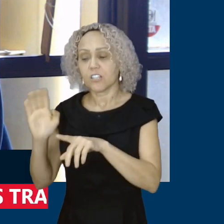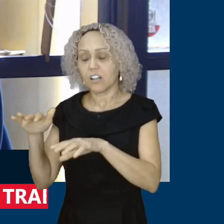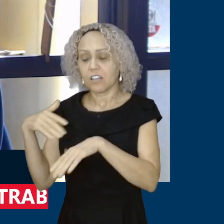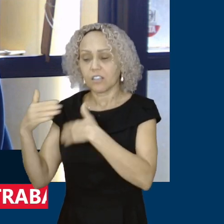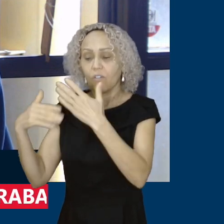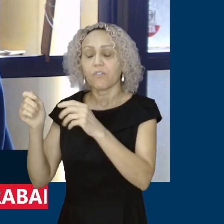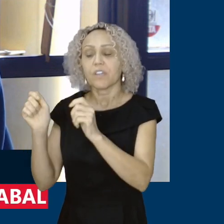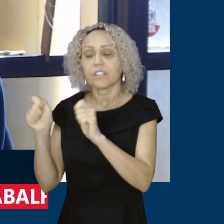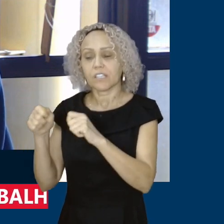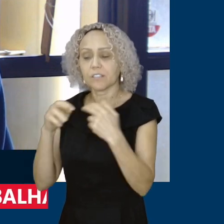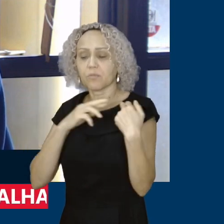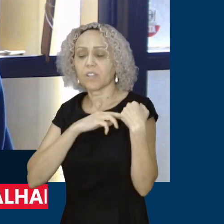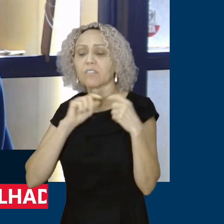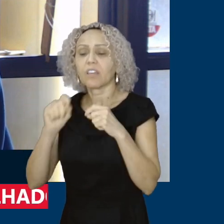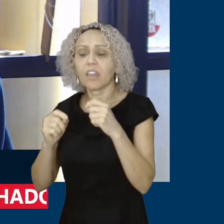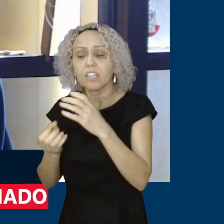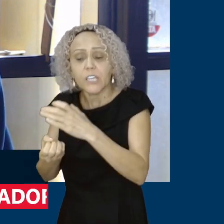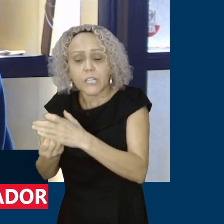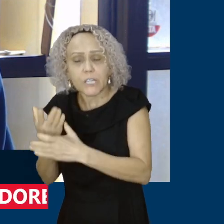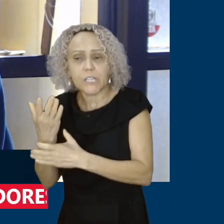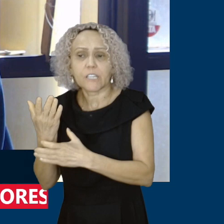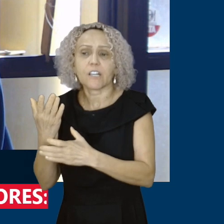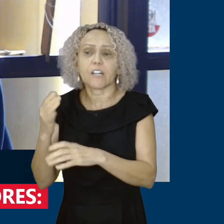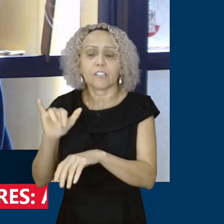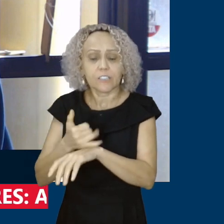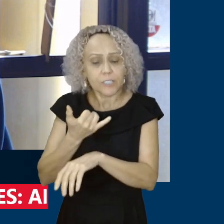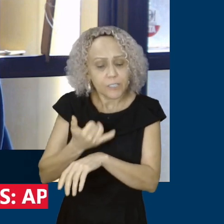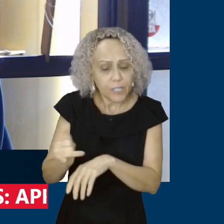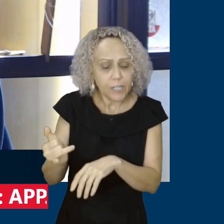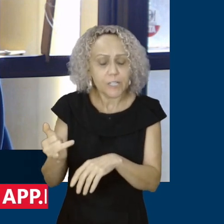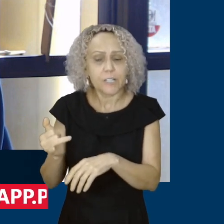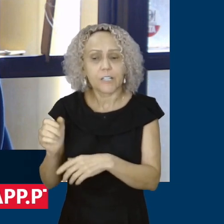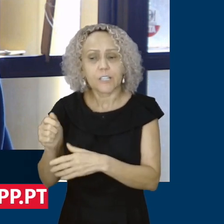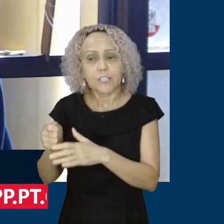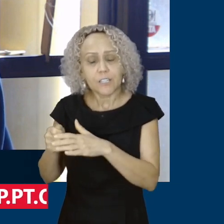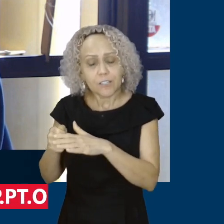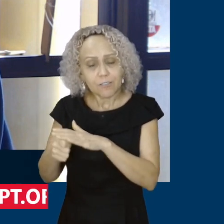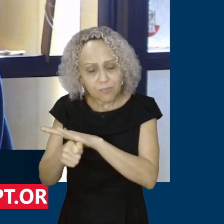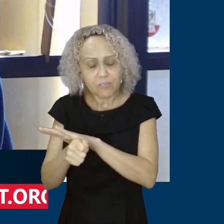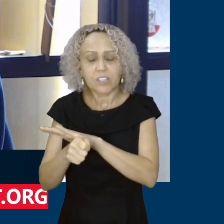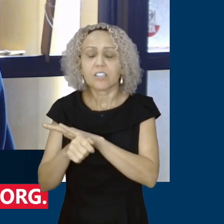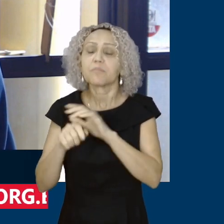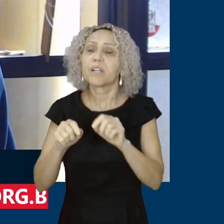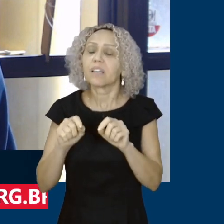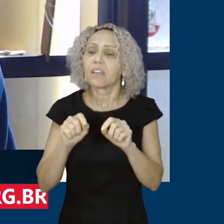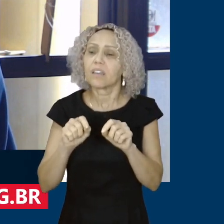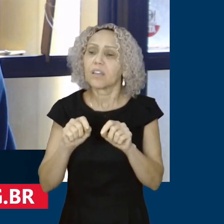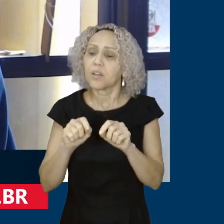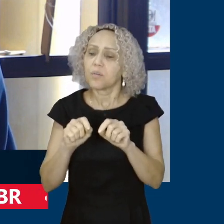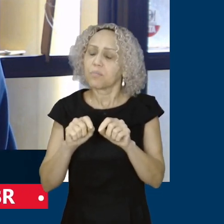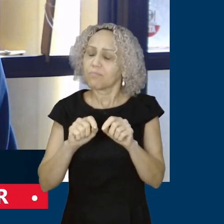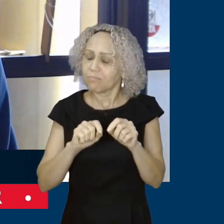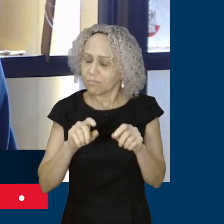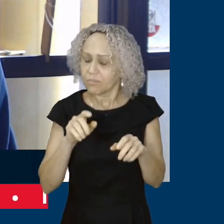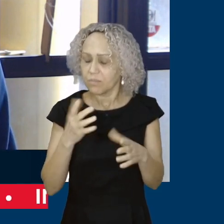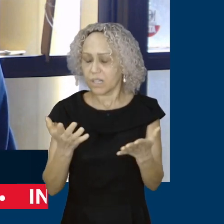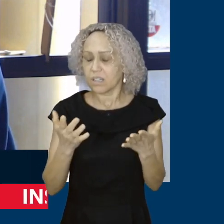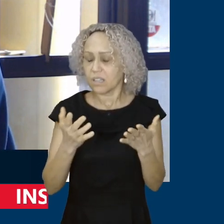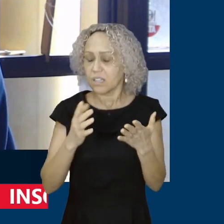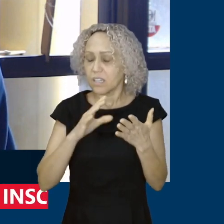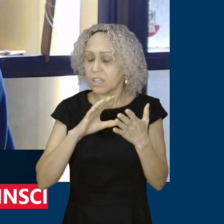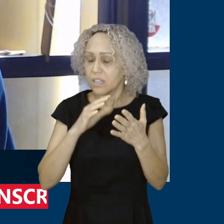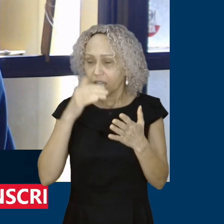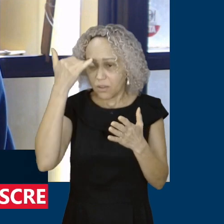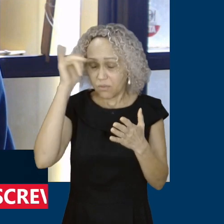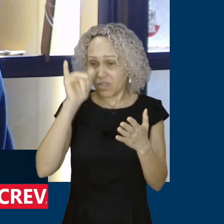poderem buscar qualidade de vida para o seu povo sem seguir o mesmo caminho que eles trilharam, porque o